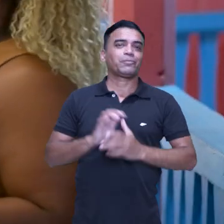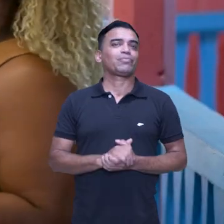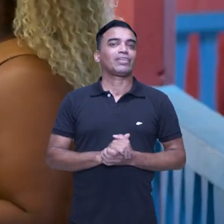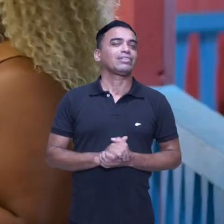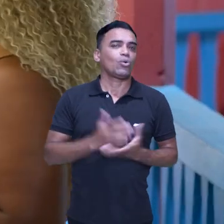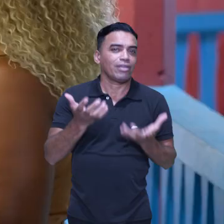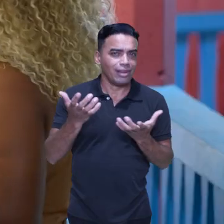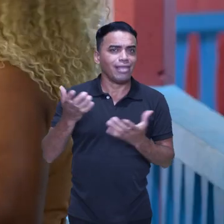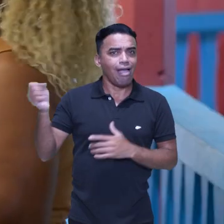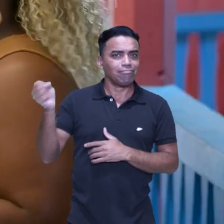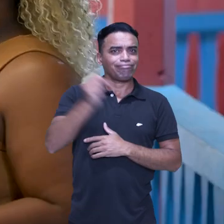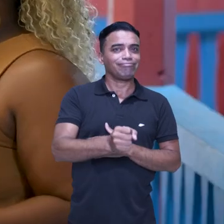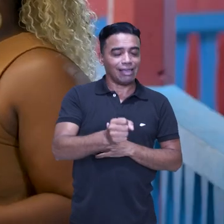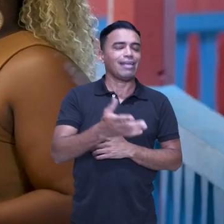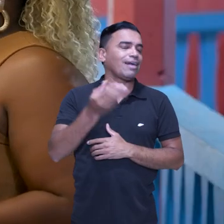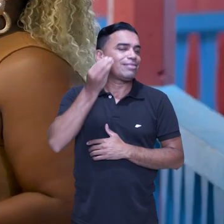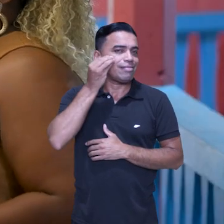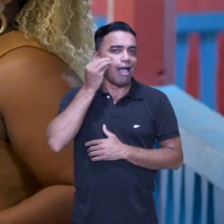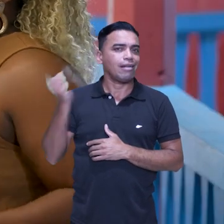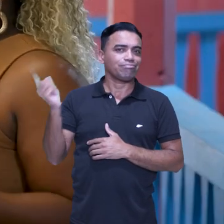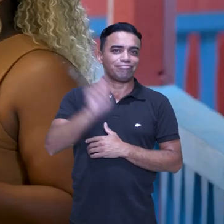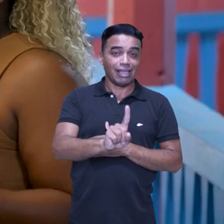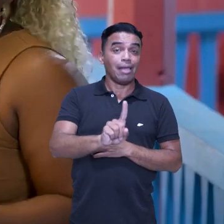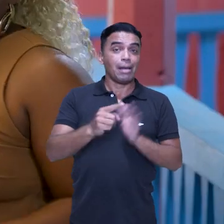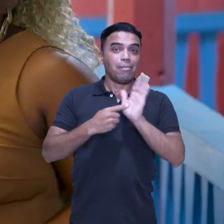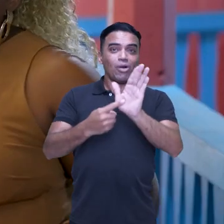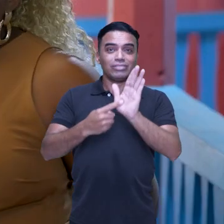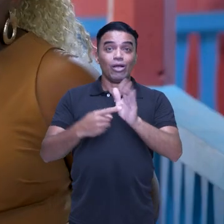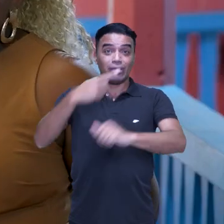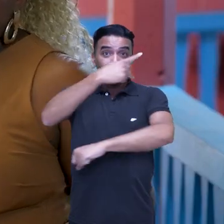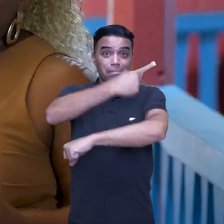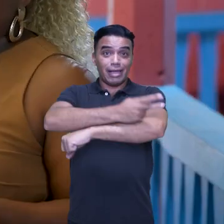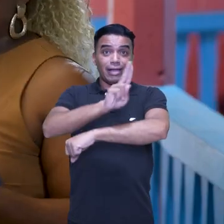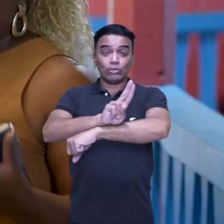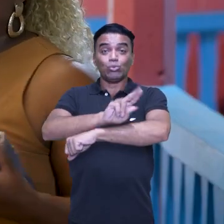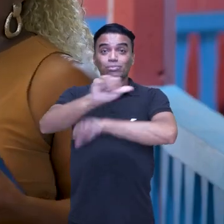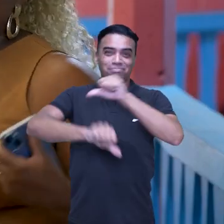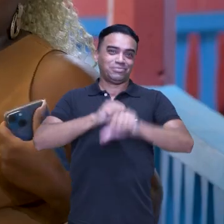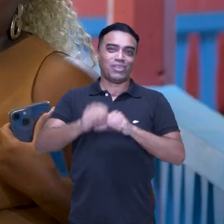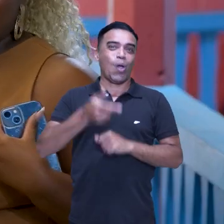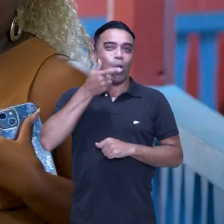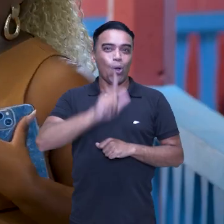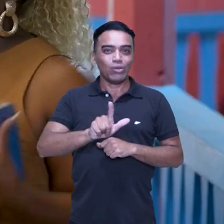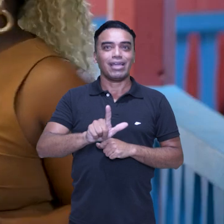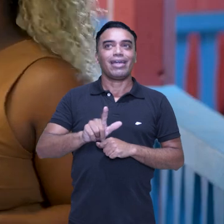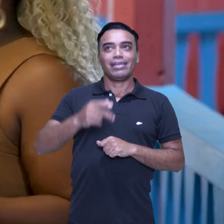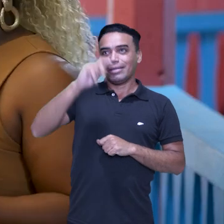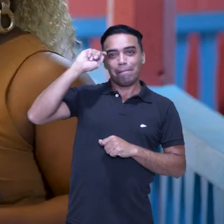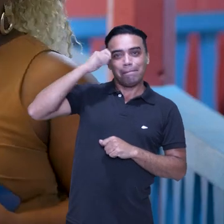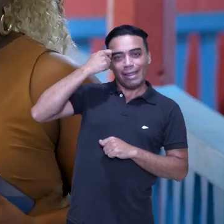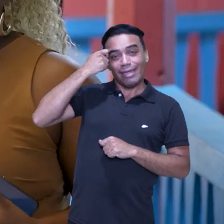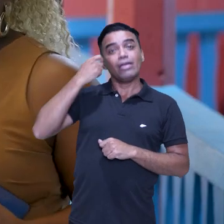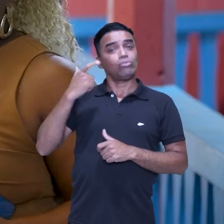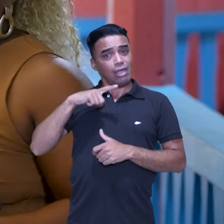até queria trazer ela, vai tentar trazer, para mostrar para ela o que Paracatu é hoje, que a gente consegue hoje, a gente negro, preto, a gente